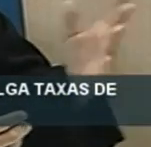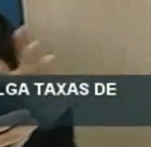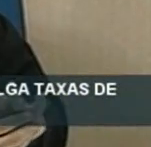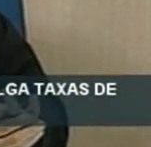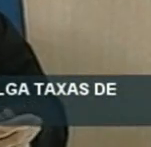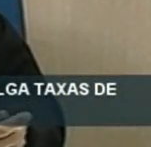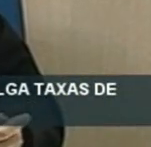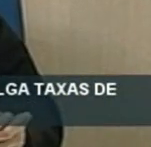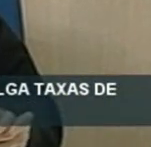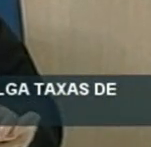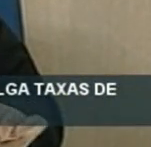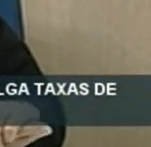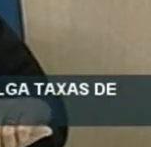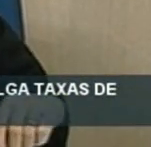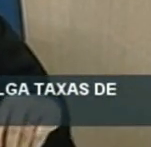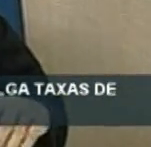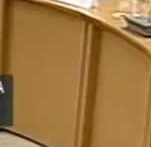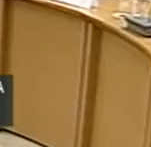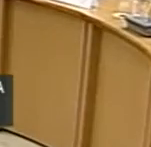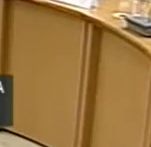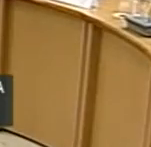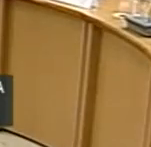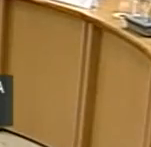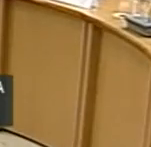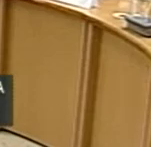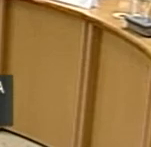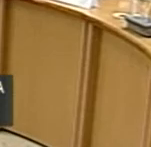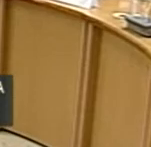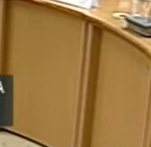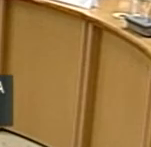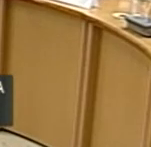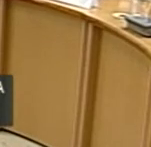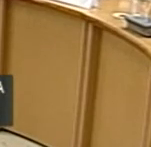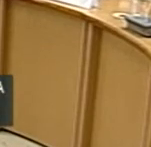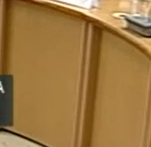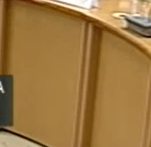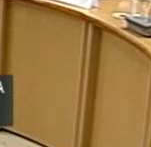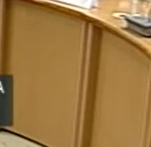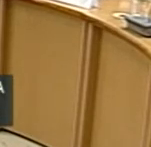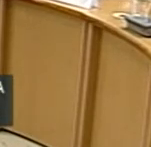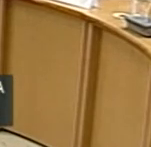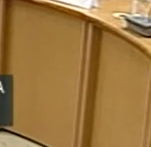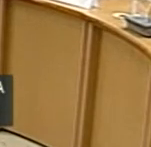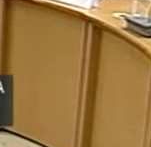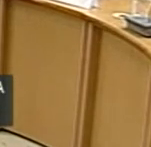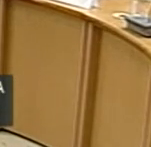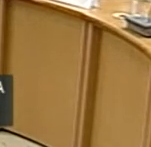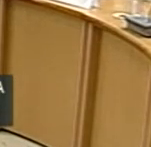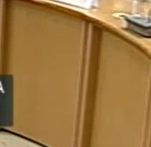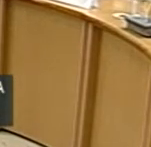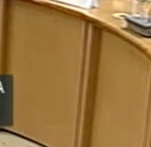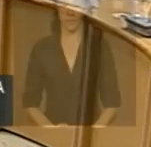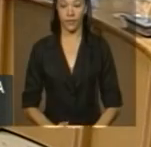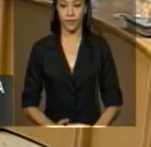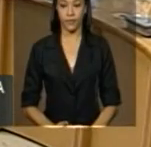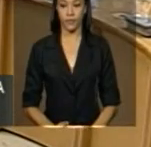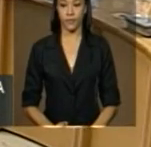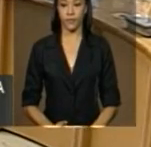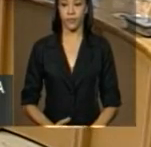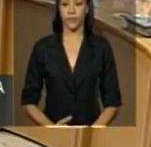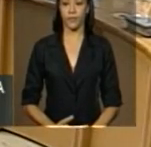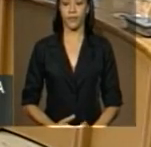presença aqui do Dr Carlos nov nosso secretário de políticas e programas de pesquisa e desenvolvimento para mim é o nobre do clima do